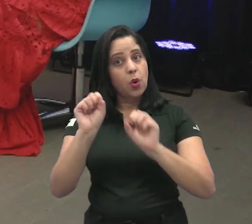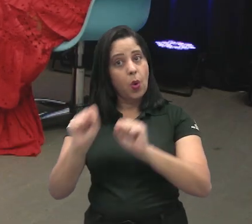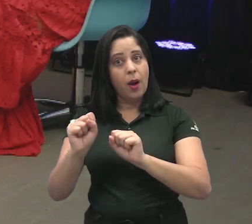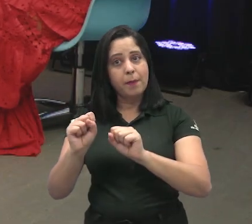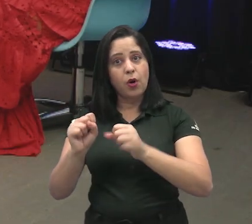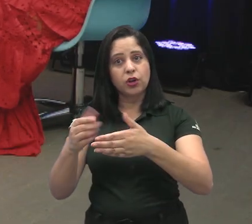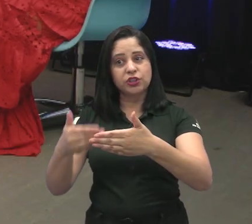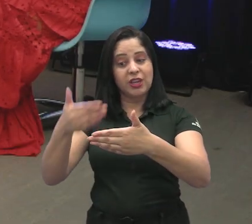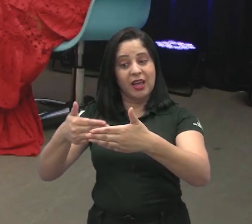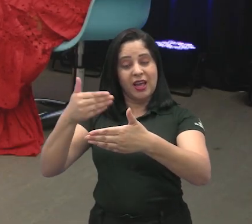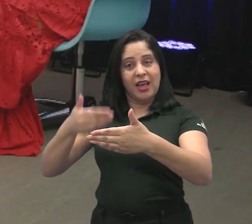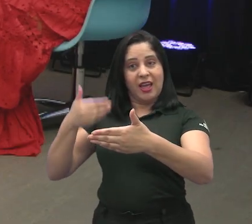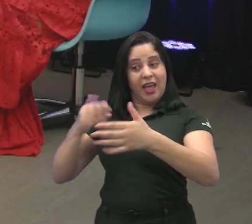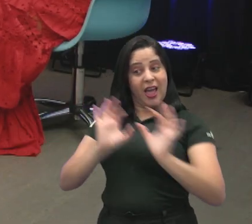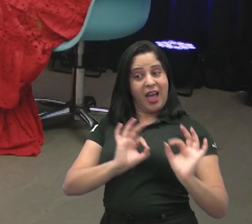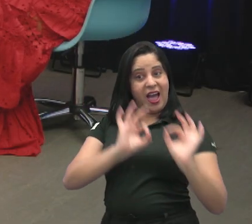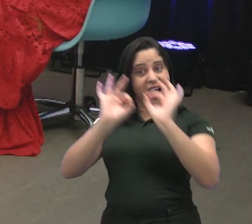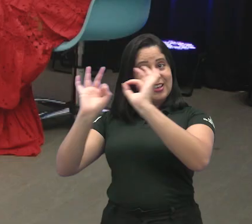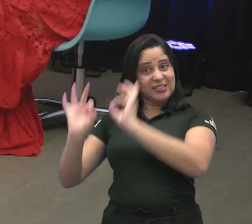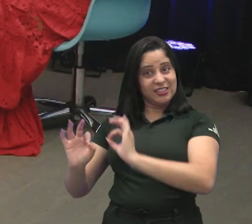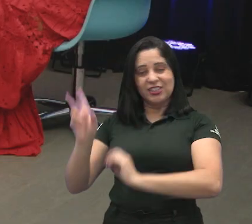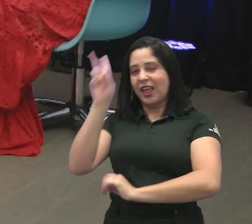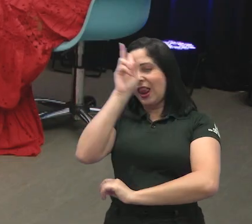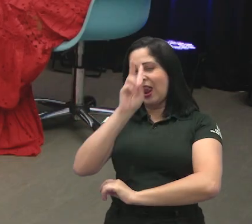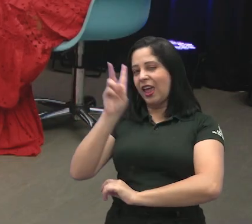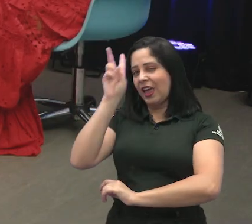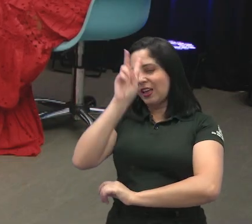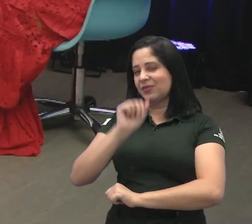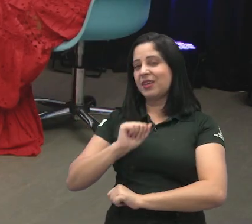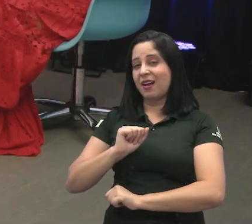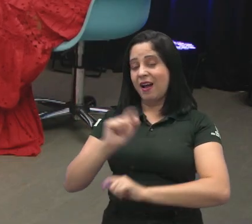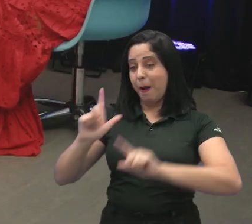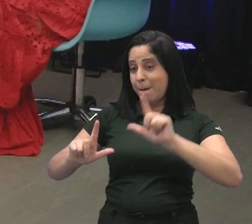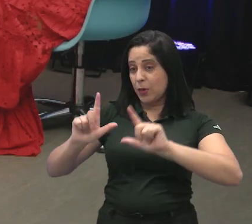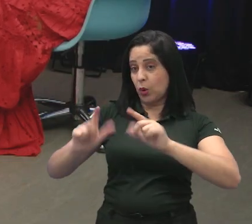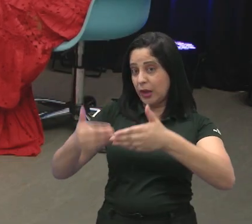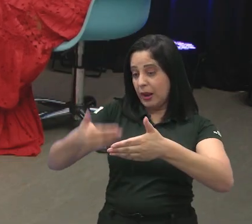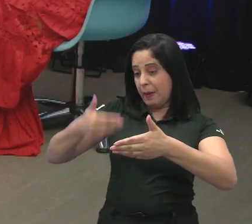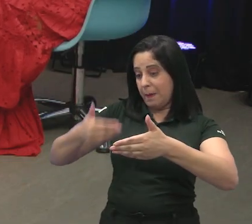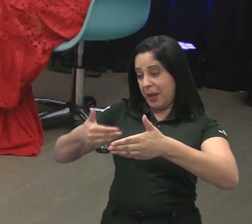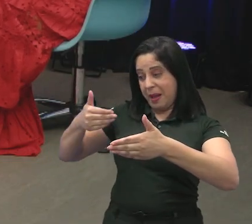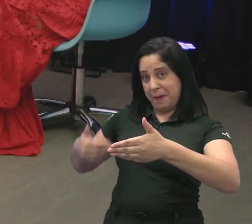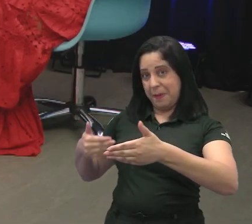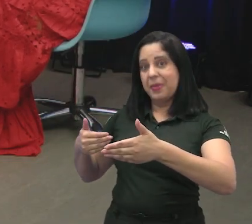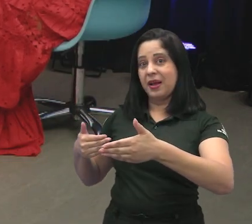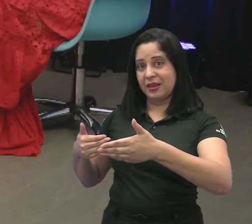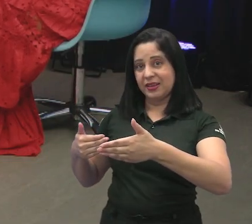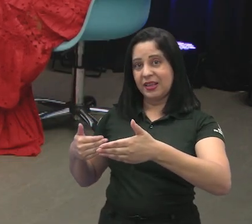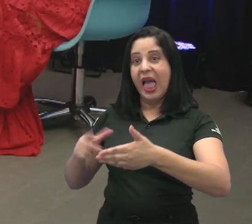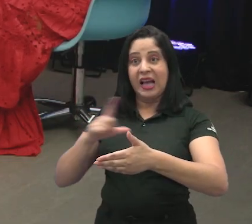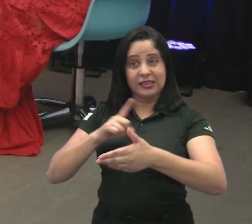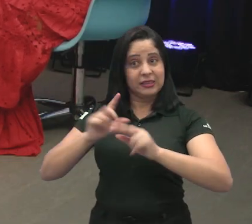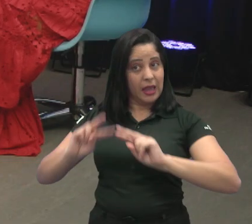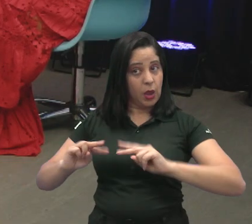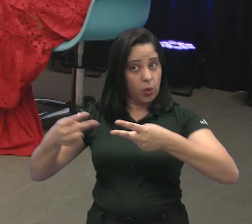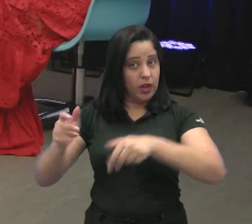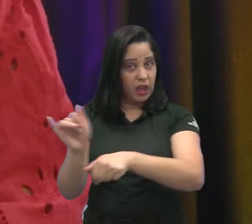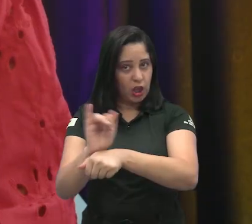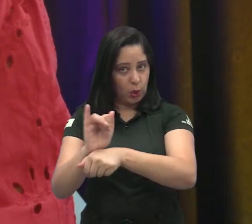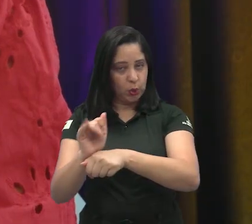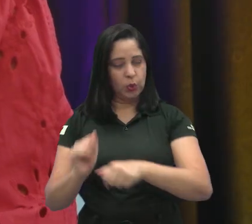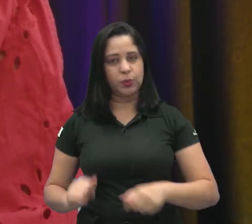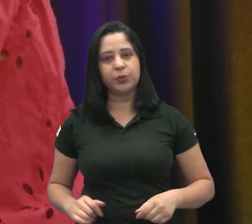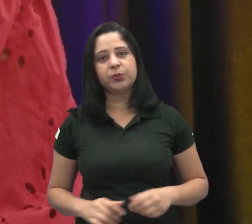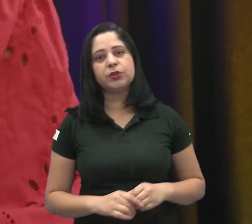programações desse ano e comece a acessar para lembrar, ou quem não assistiu, né? Porque fica tudo lá no link, né, do YouTube para que você